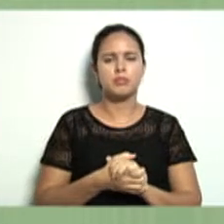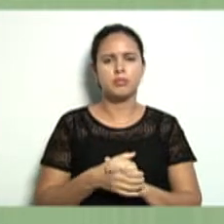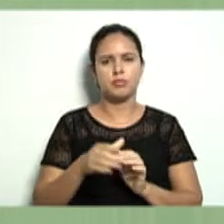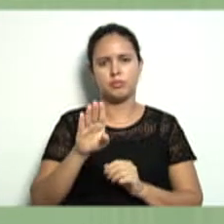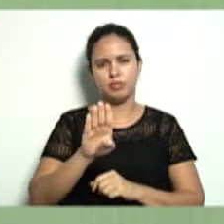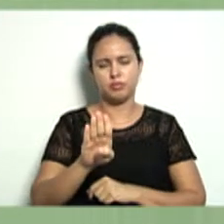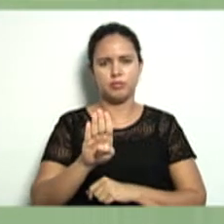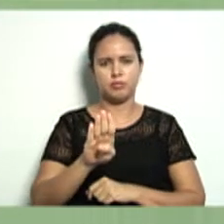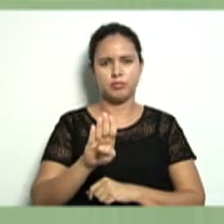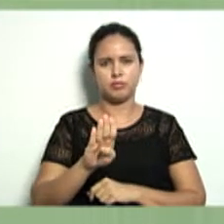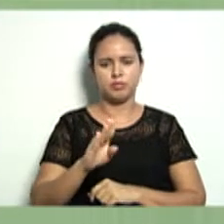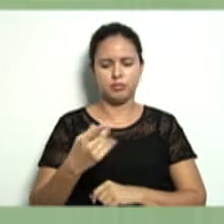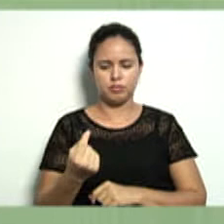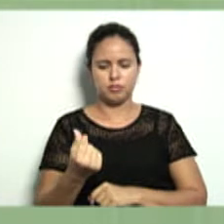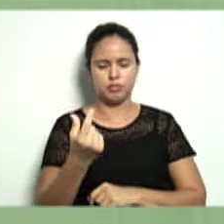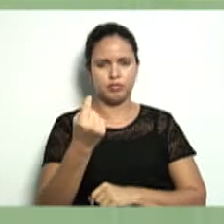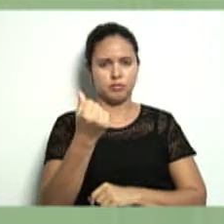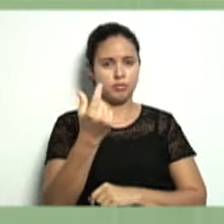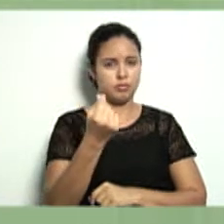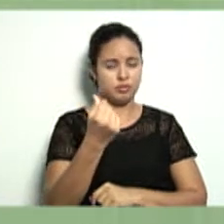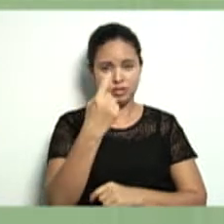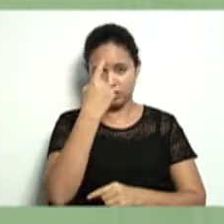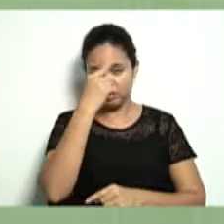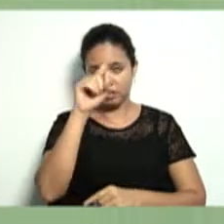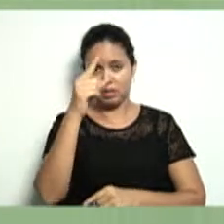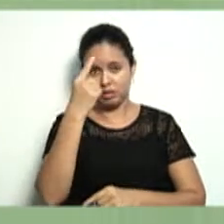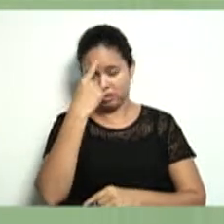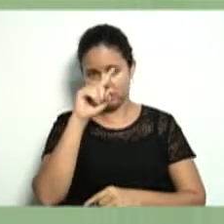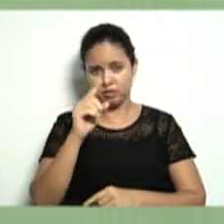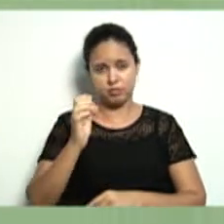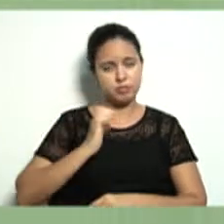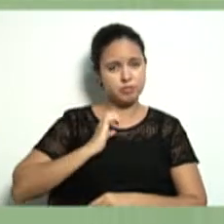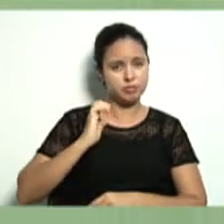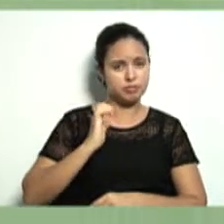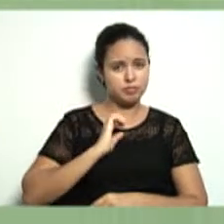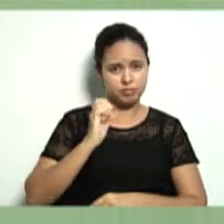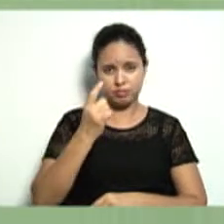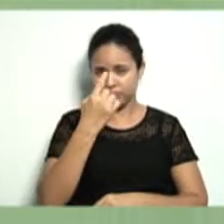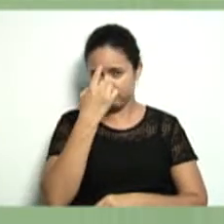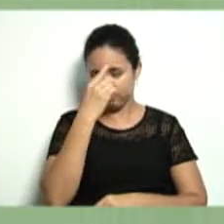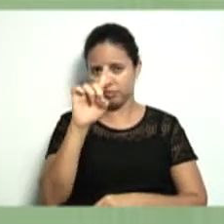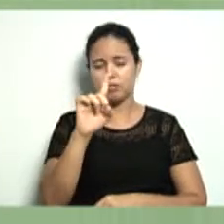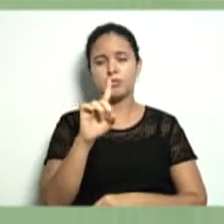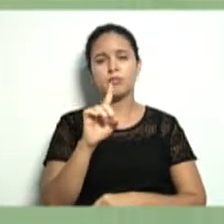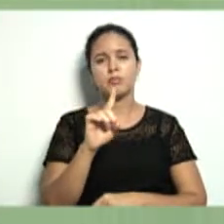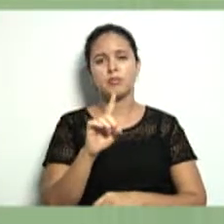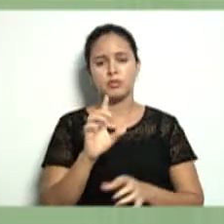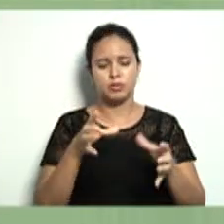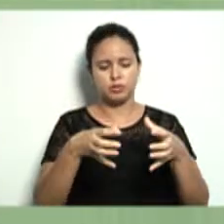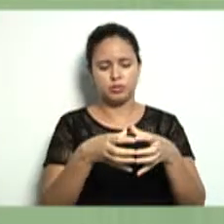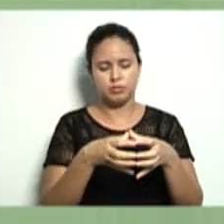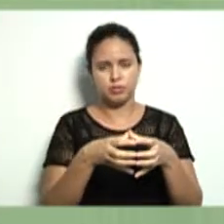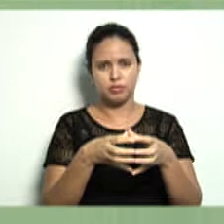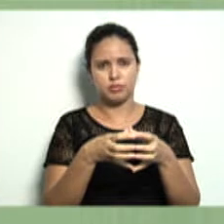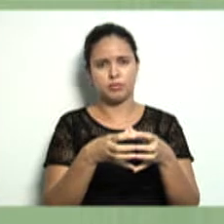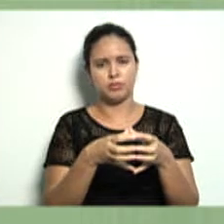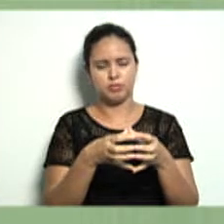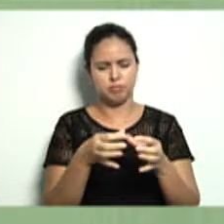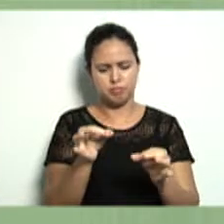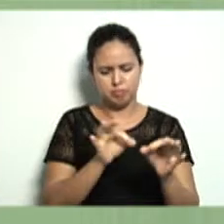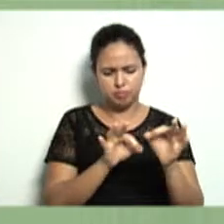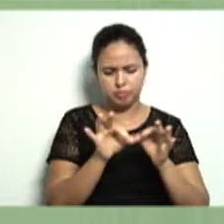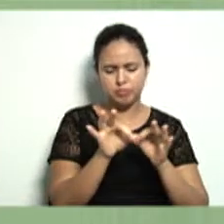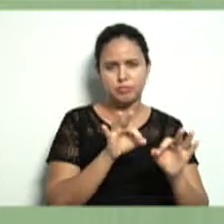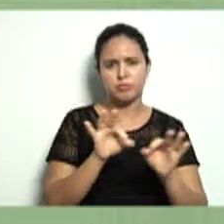B. Riquezas de ideias do grupo, de todos da equipe, que são mais